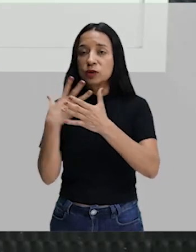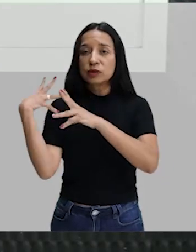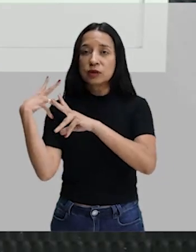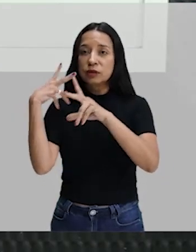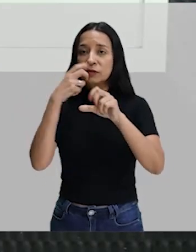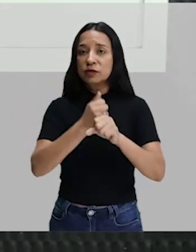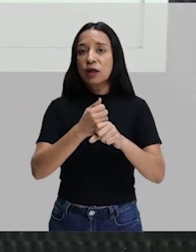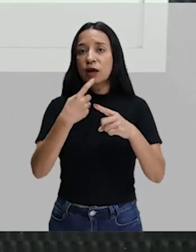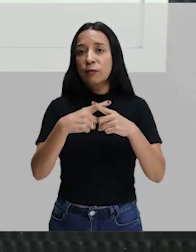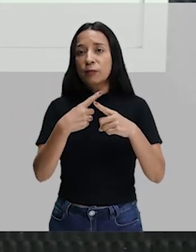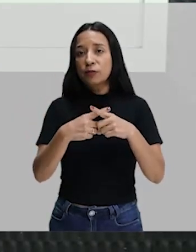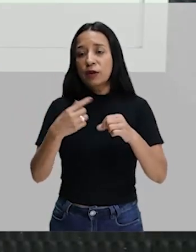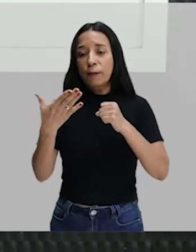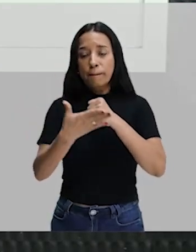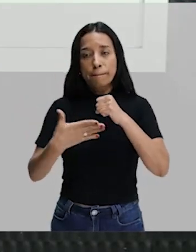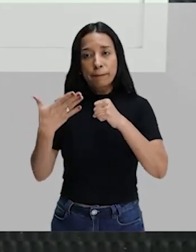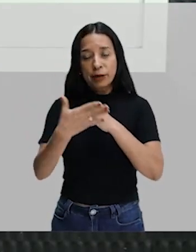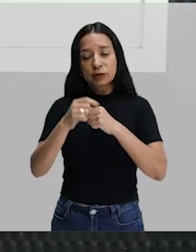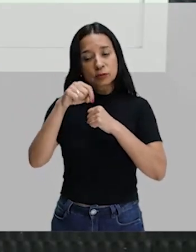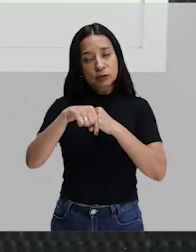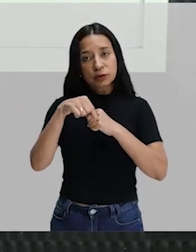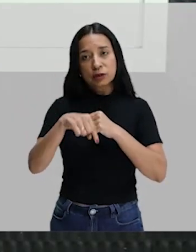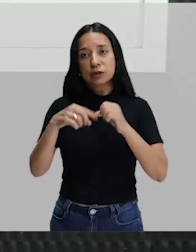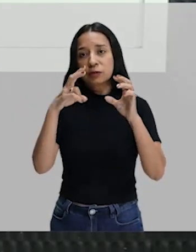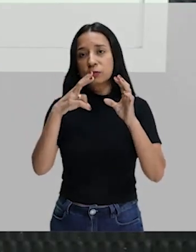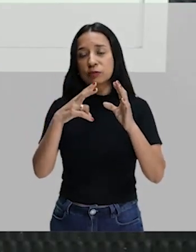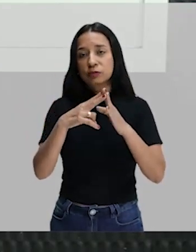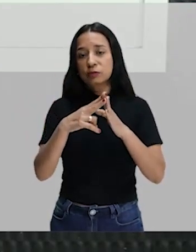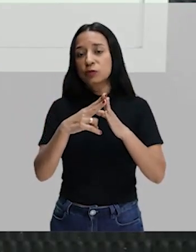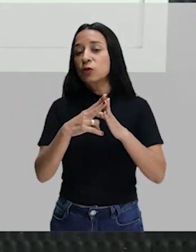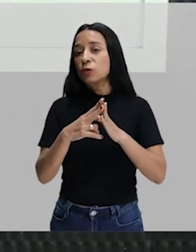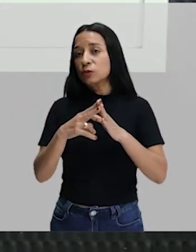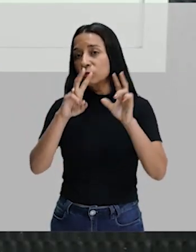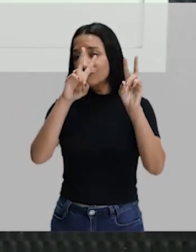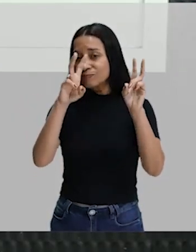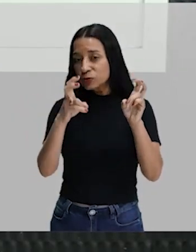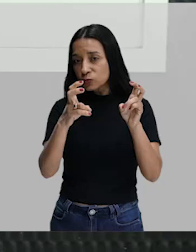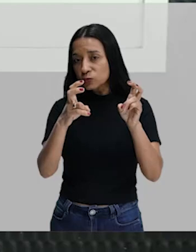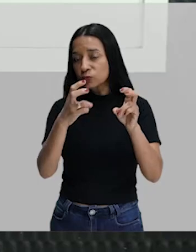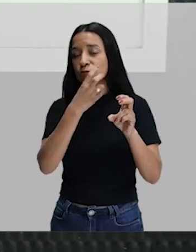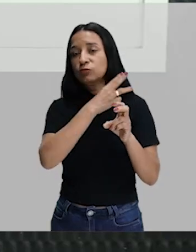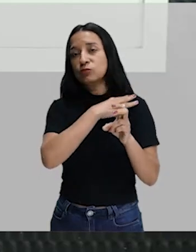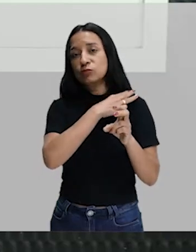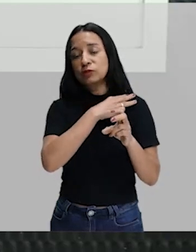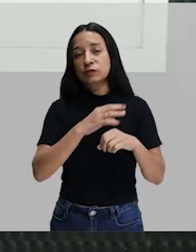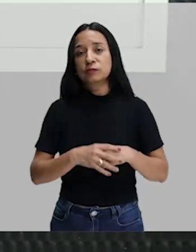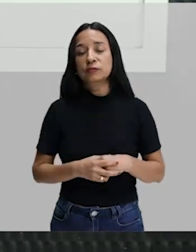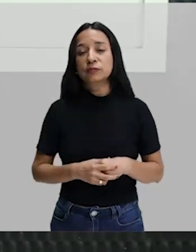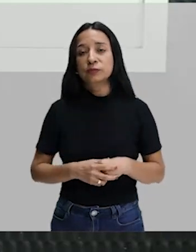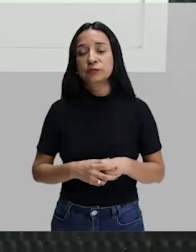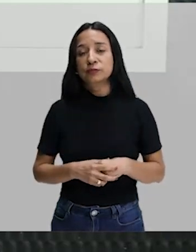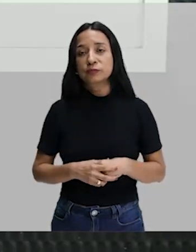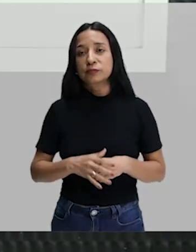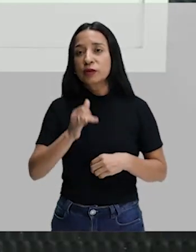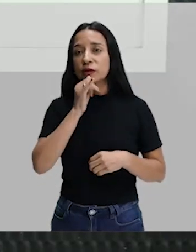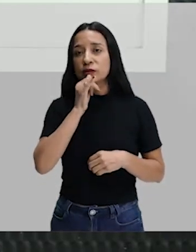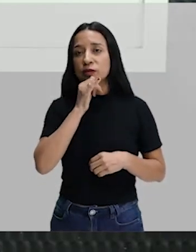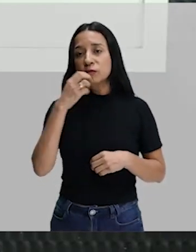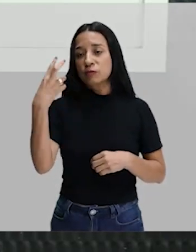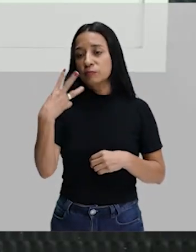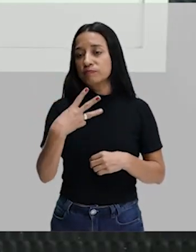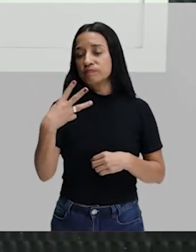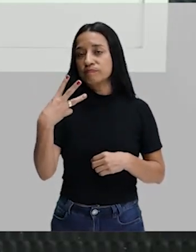recapitular, porque isso é básico aqui para o nosso assunto aqui do ensino médio. Ok, turma? Então, vamos para o nosso exemplo